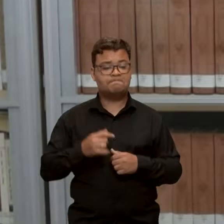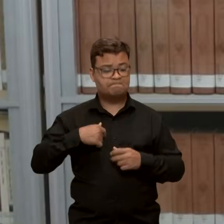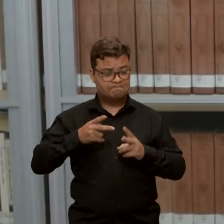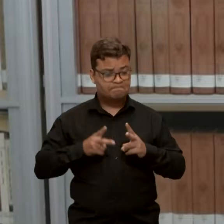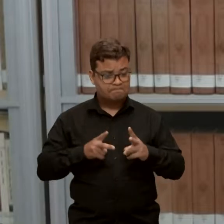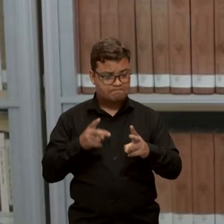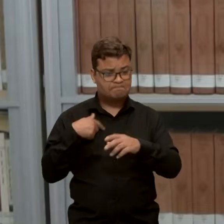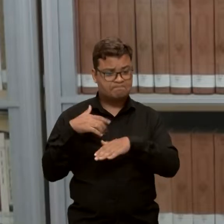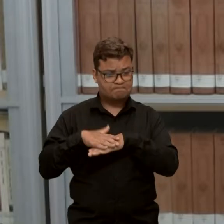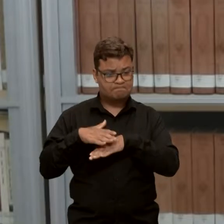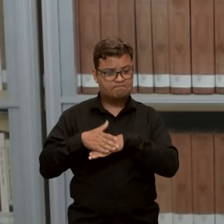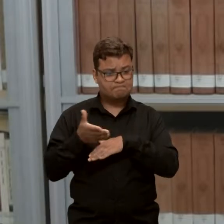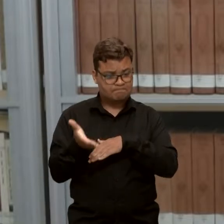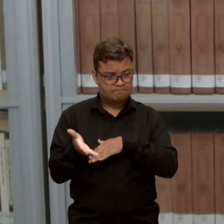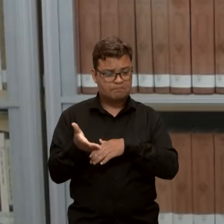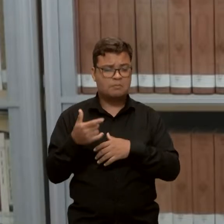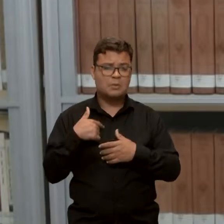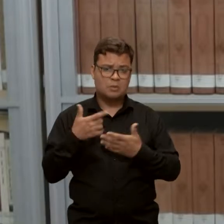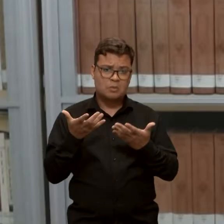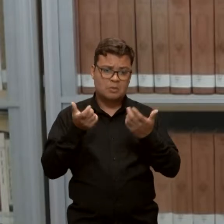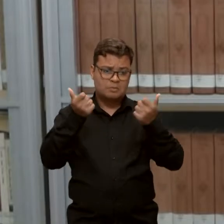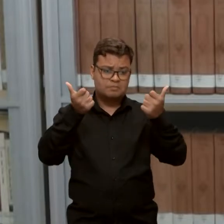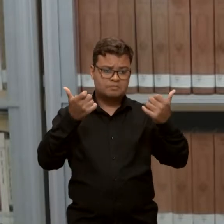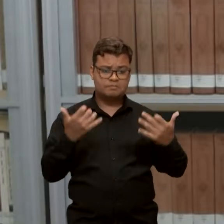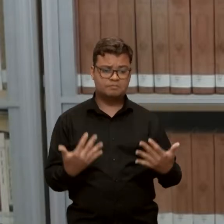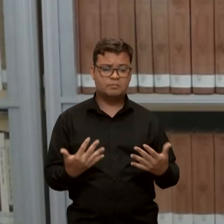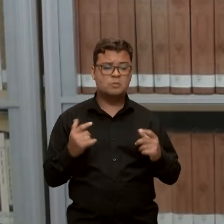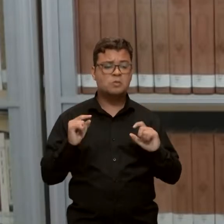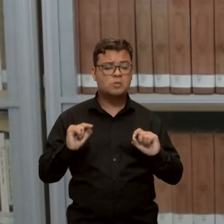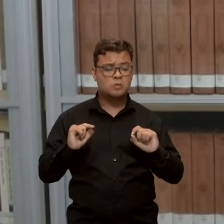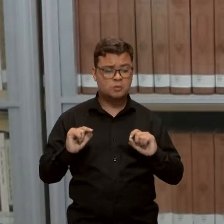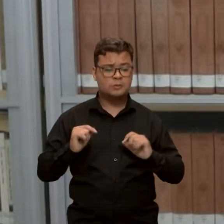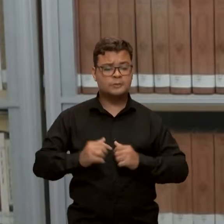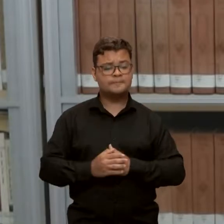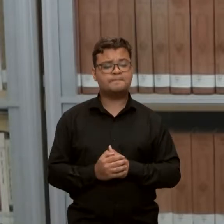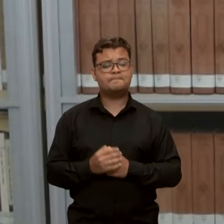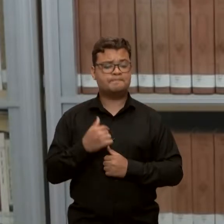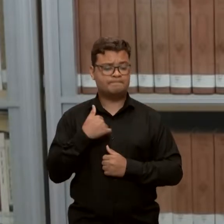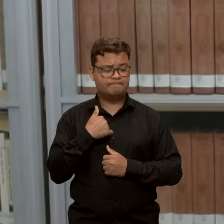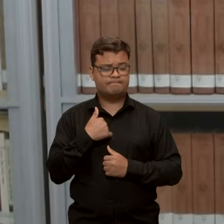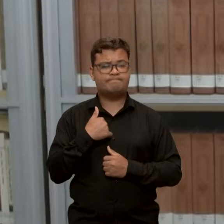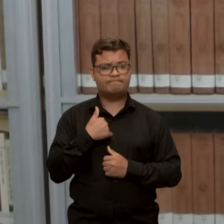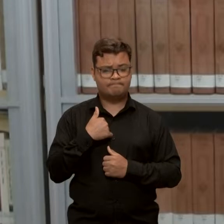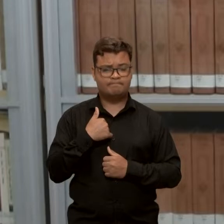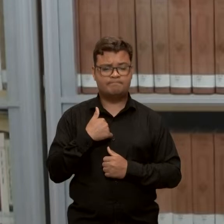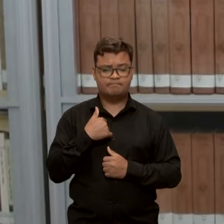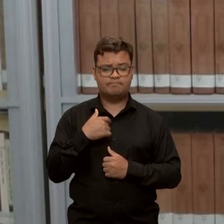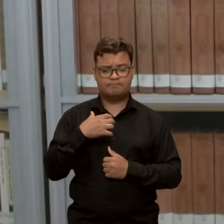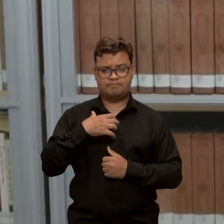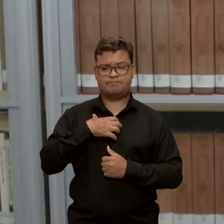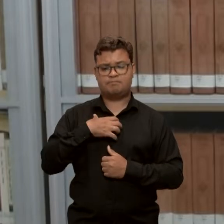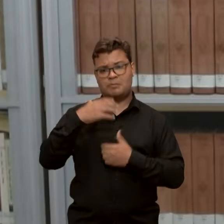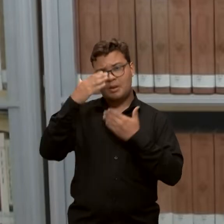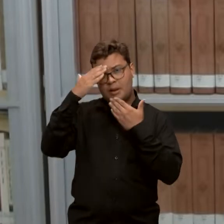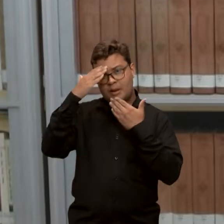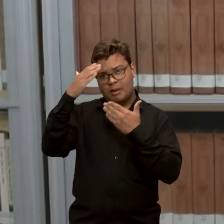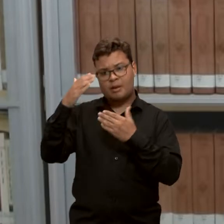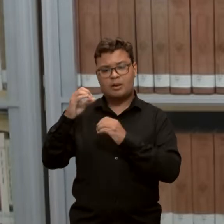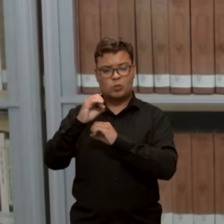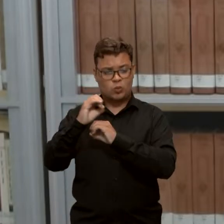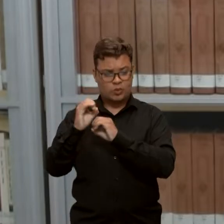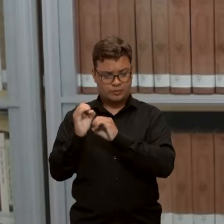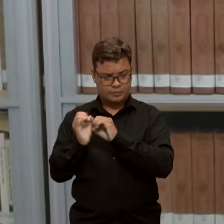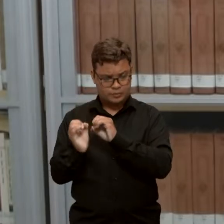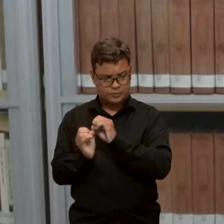inteiro. Então, eu quero dizer que eu sou muito reconhecido e agradecido à Universidade Federal de